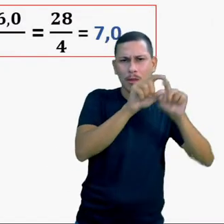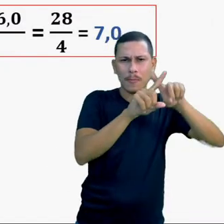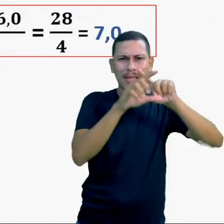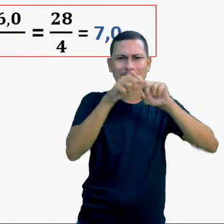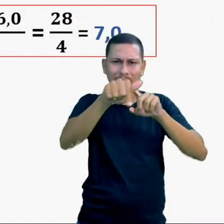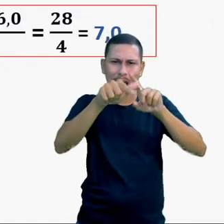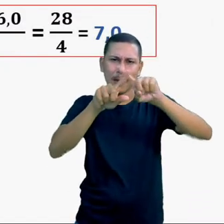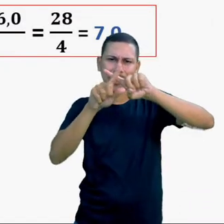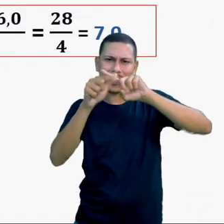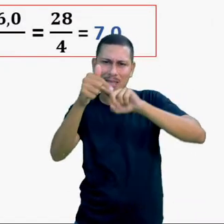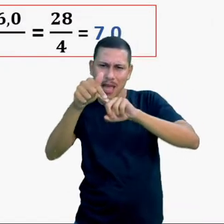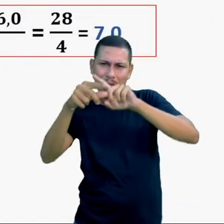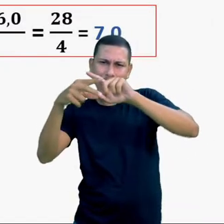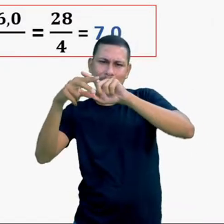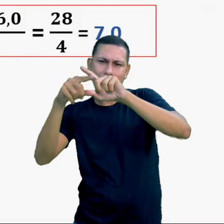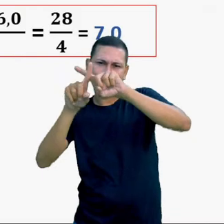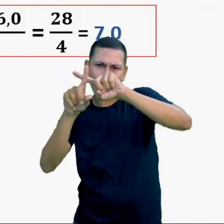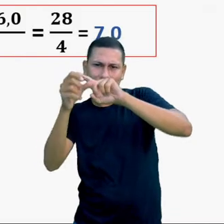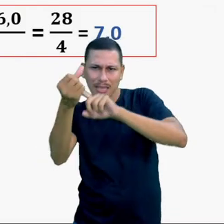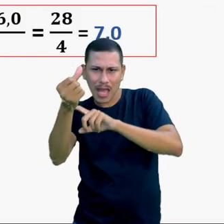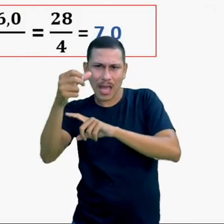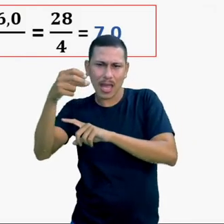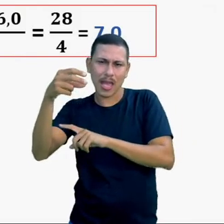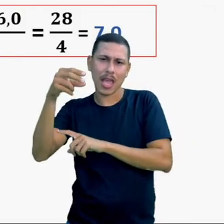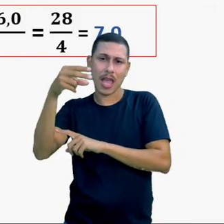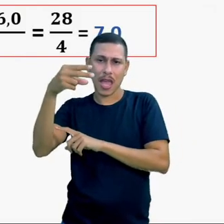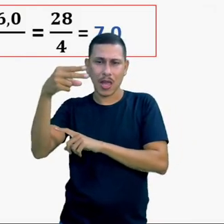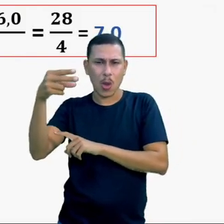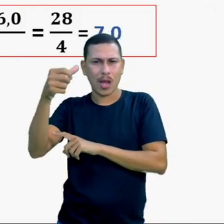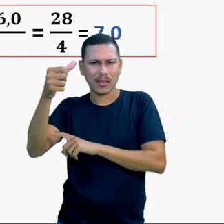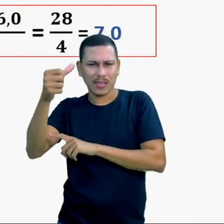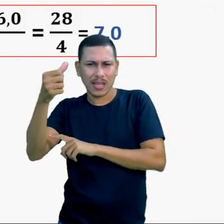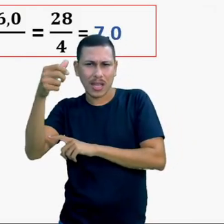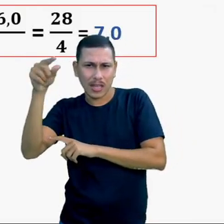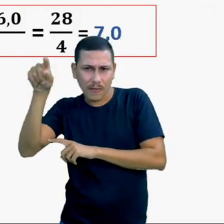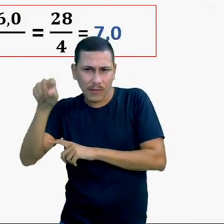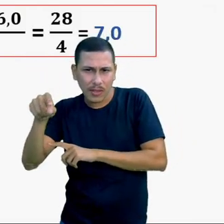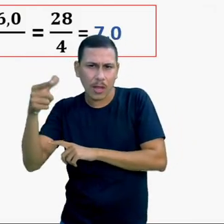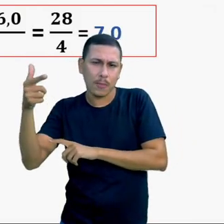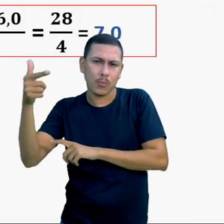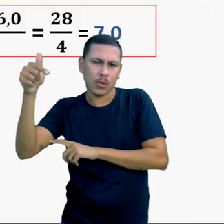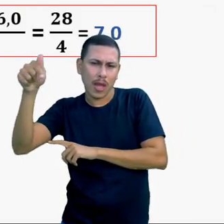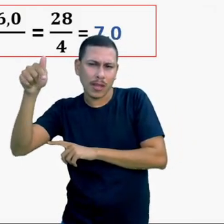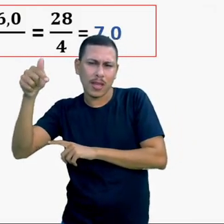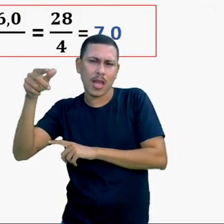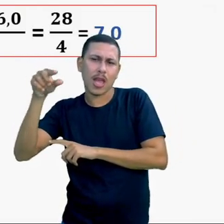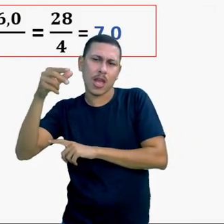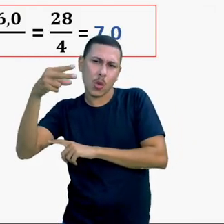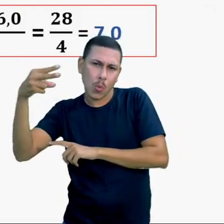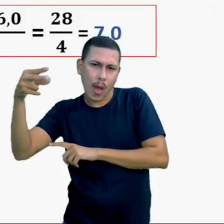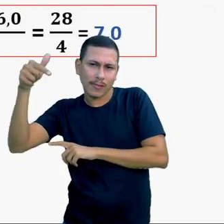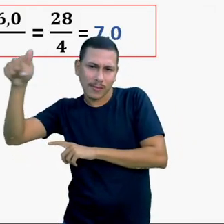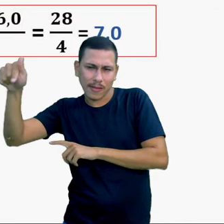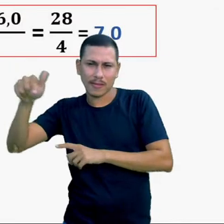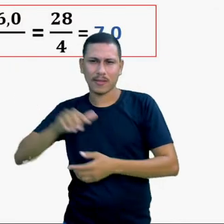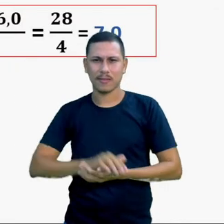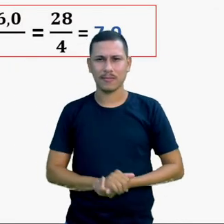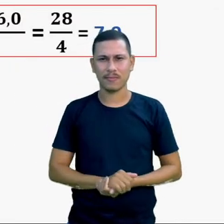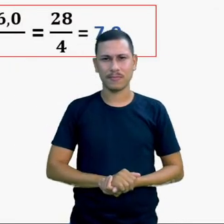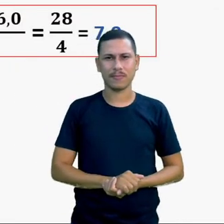6, dividido por 4, será igual a 7. A média de Pedro, 7.